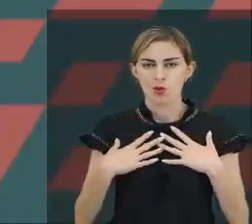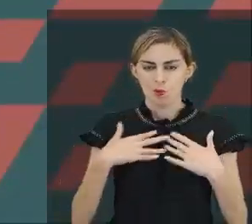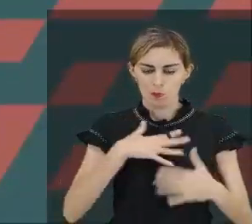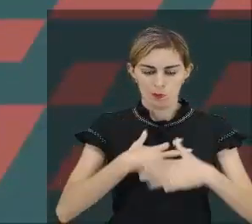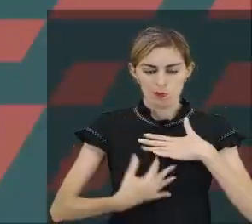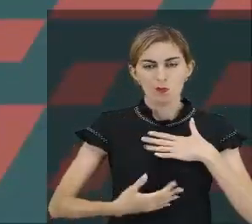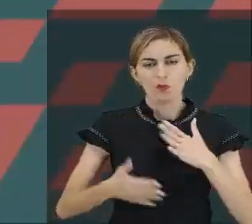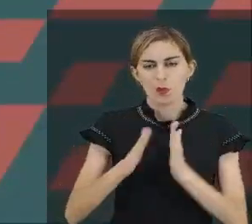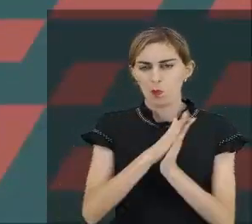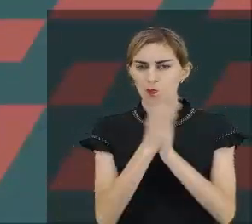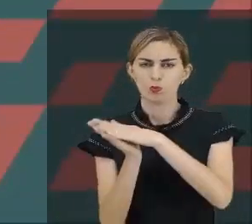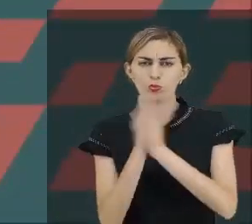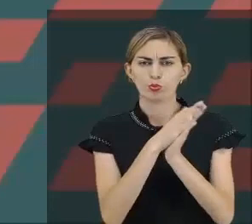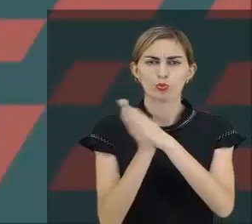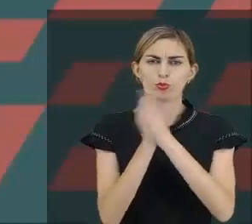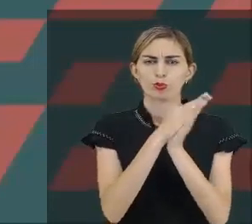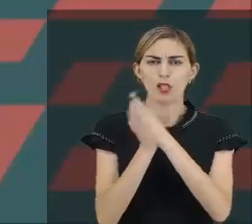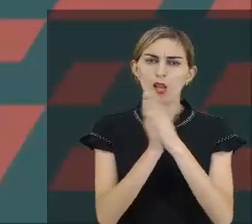parece